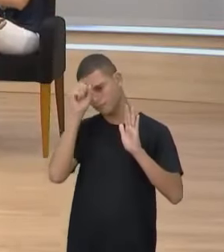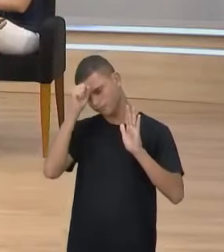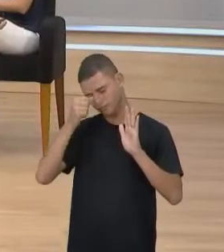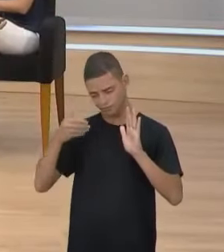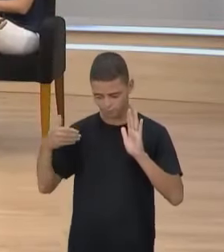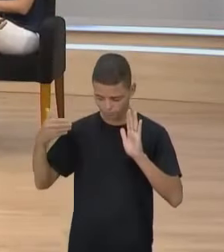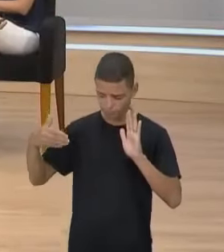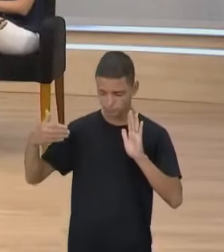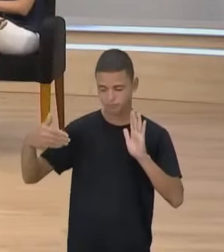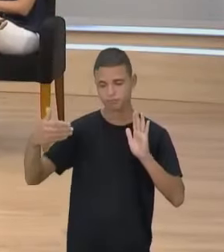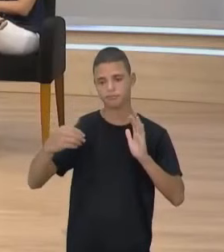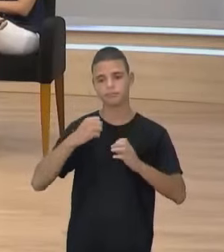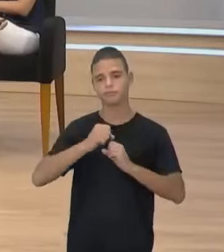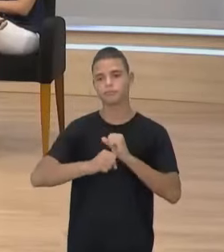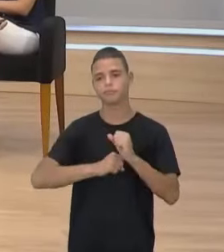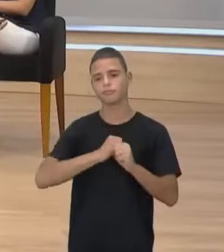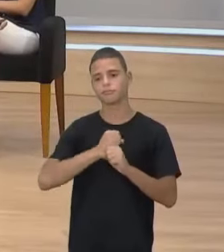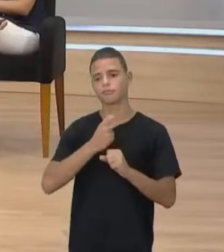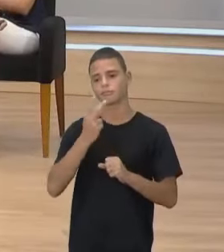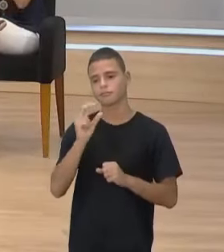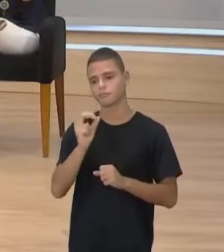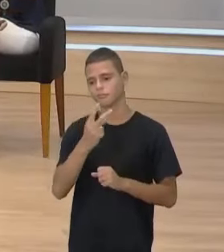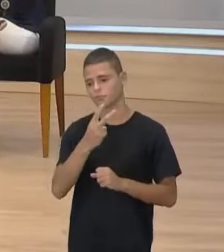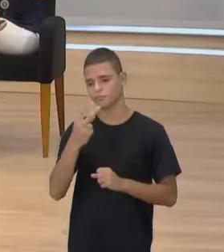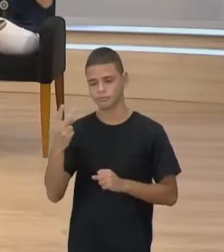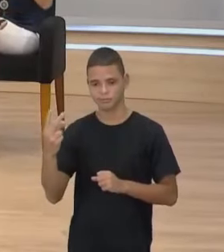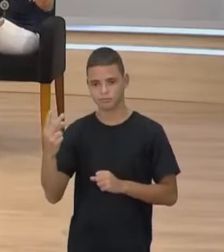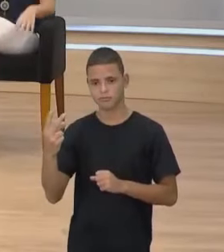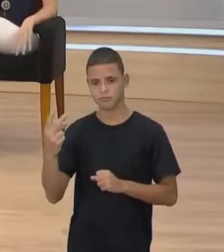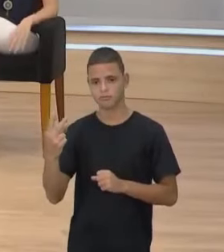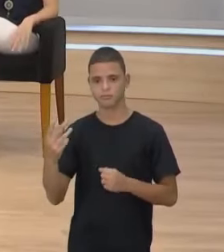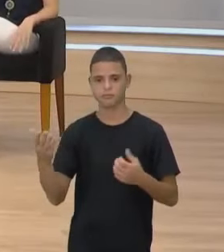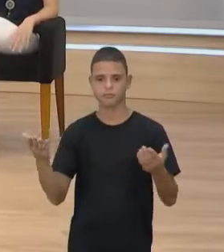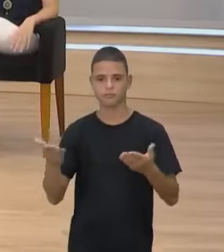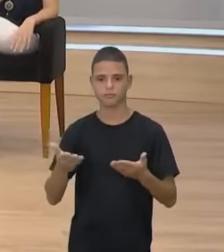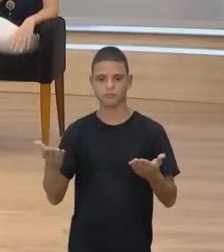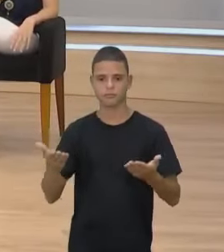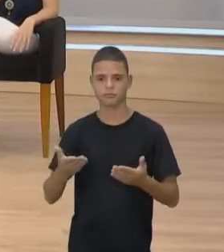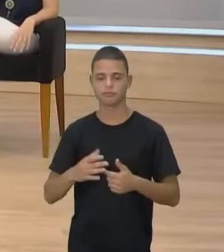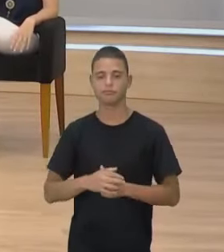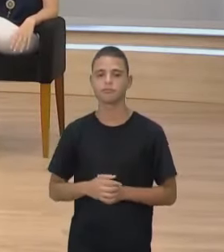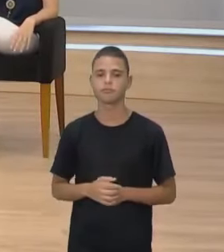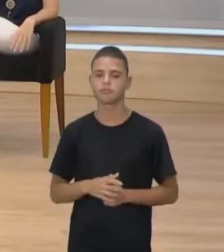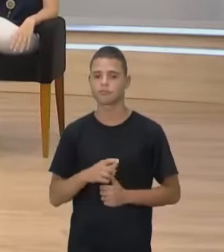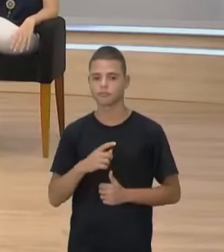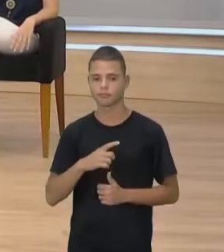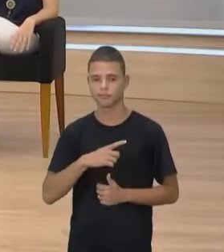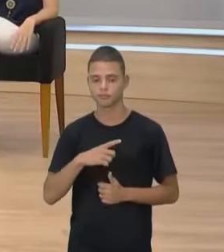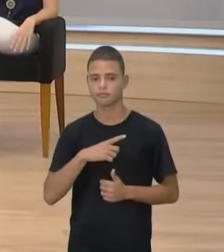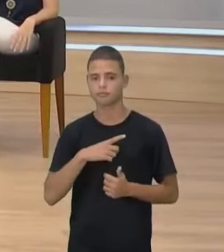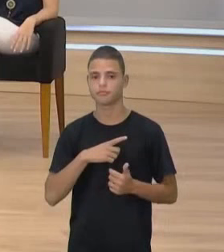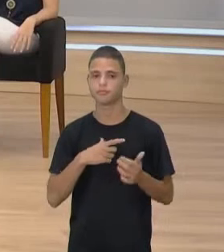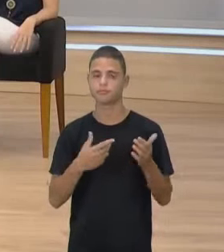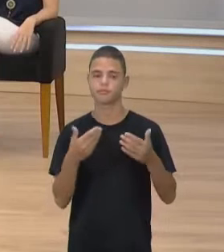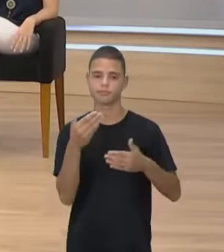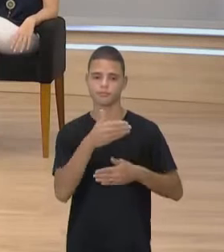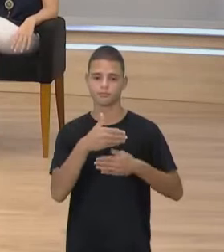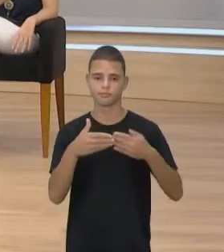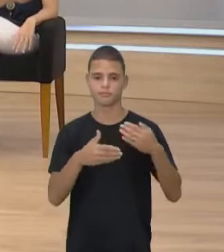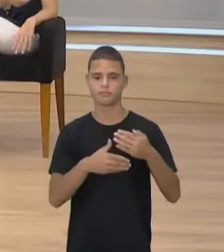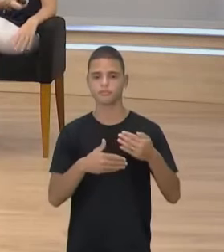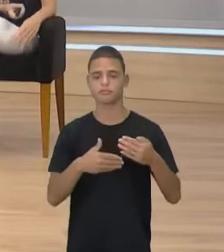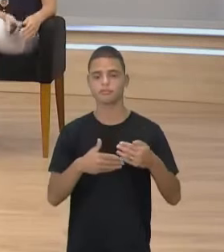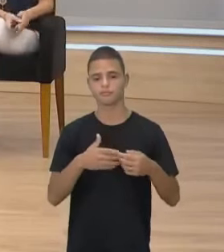longo do ano de 2021, mais especificamente aí hoje. Então, a gente tem aqui na tela para vocês, deixa eu ver